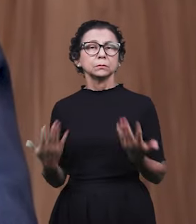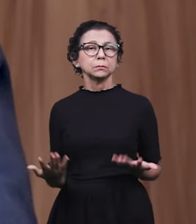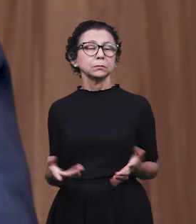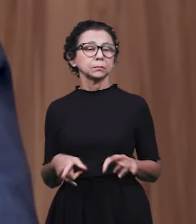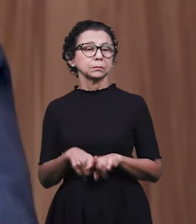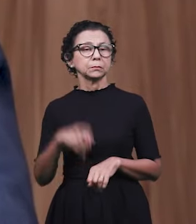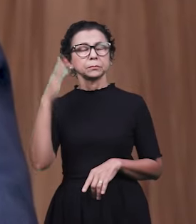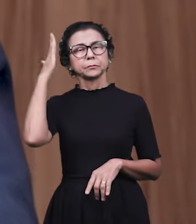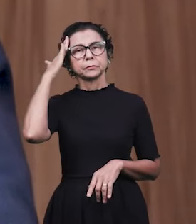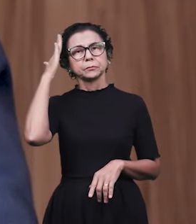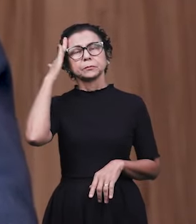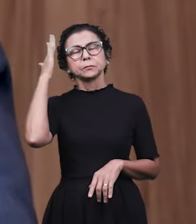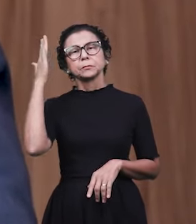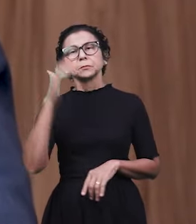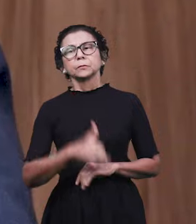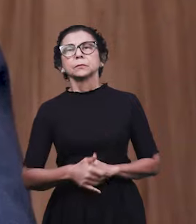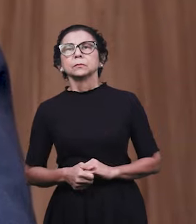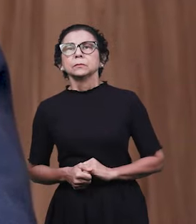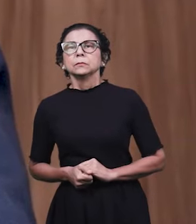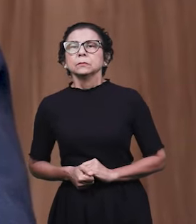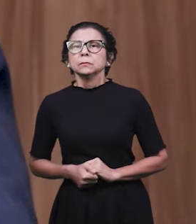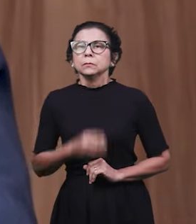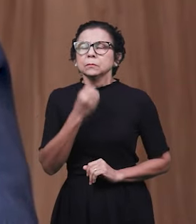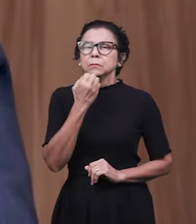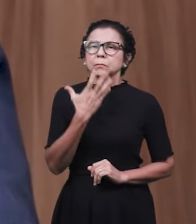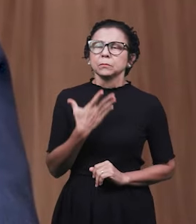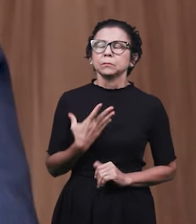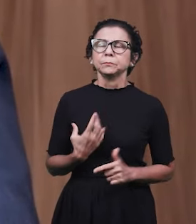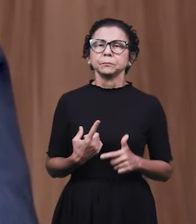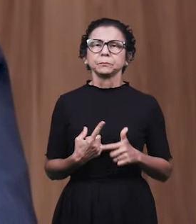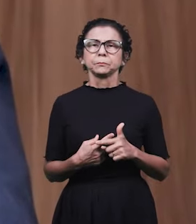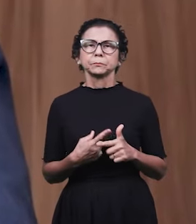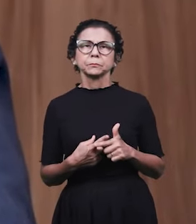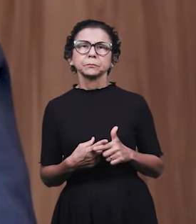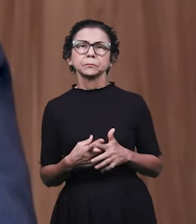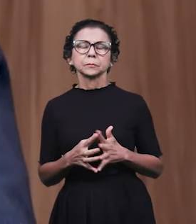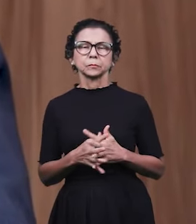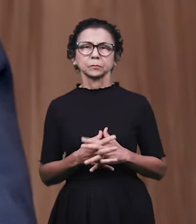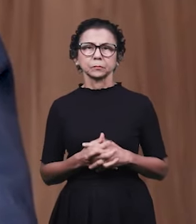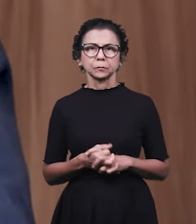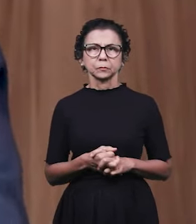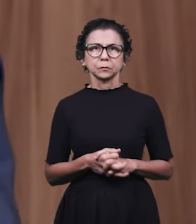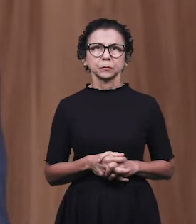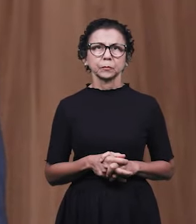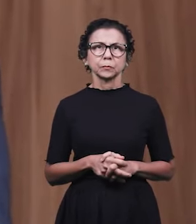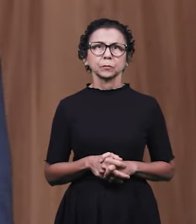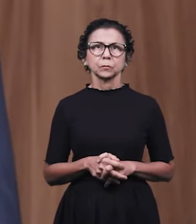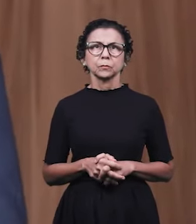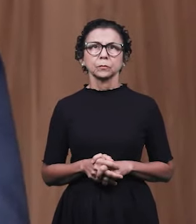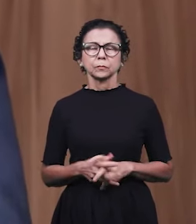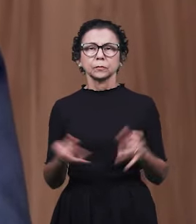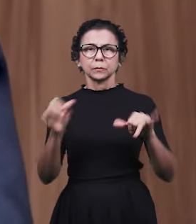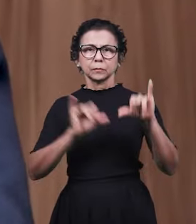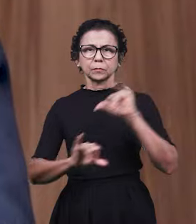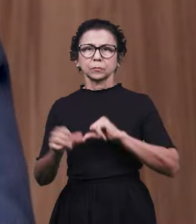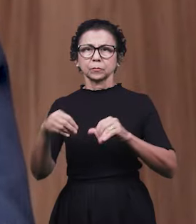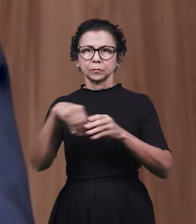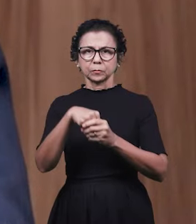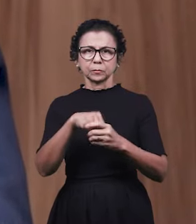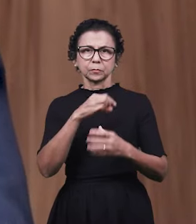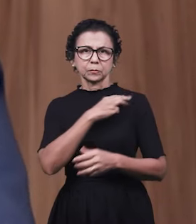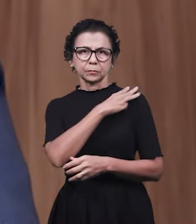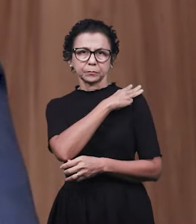que isso é positivo porque essas matérias física e química elas estão mesmo no ensino médio.